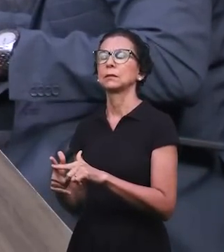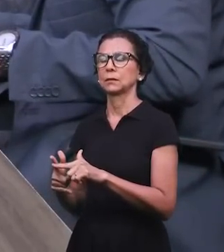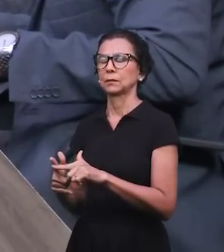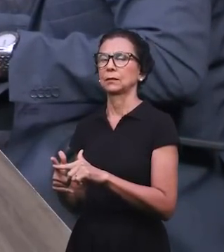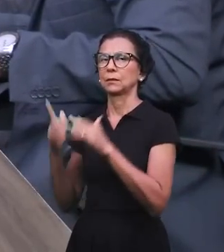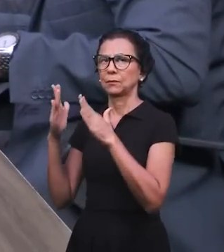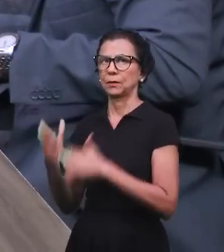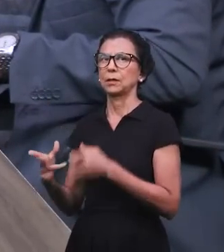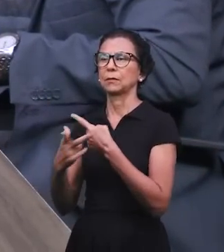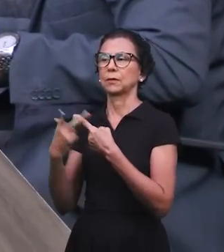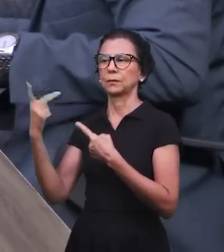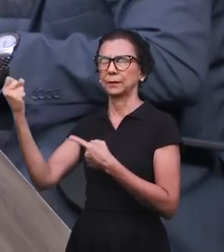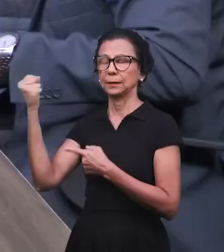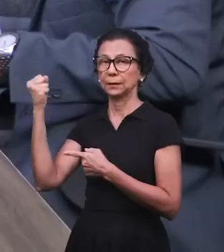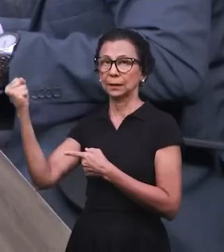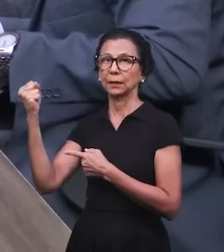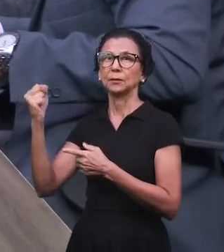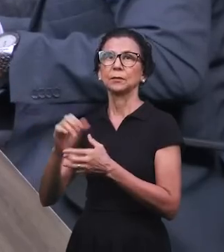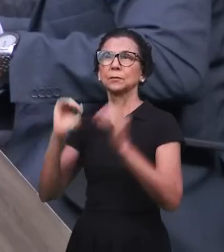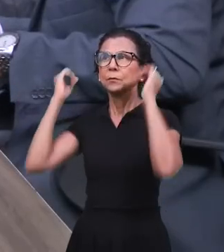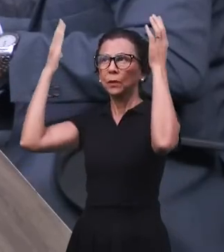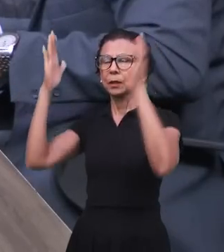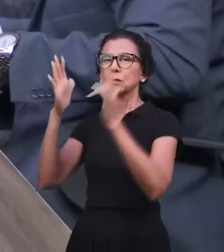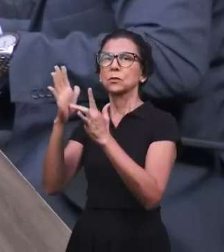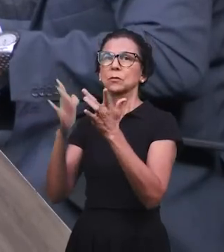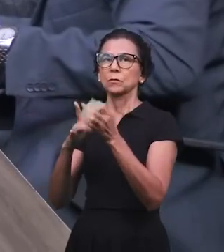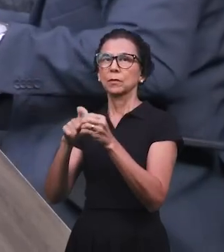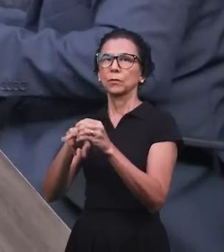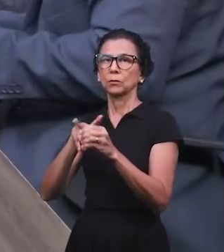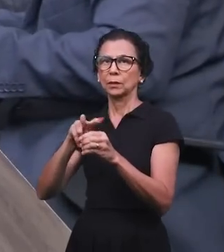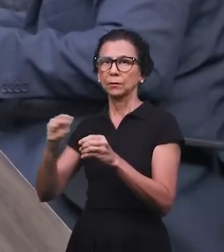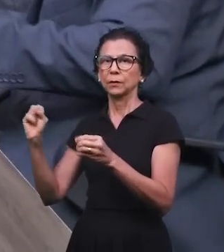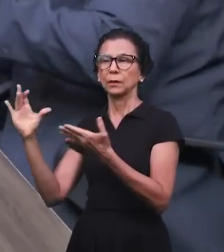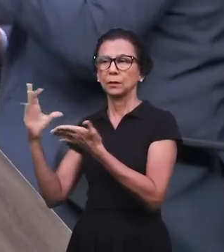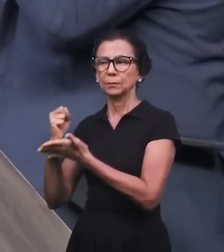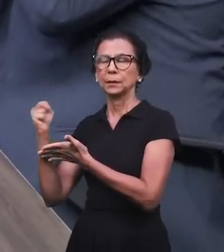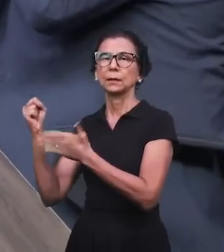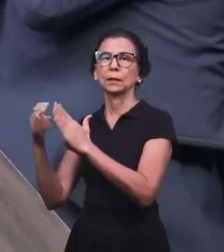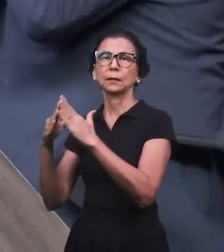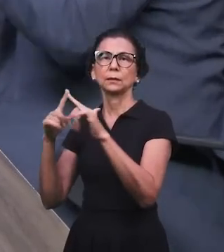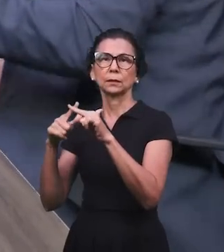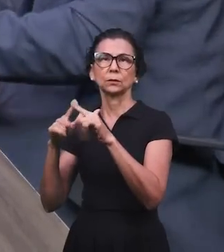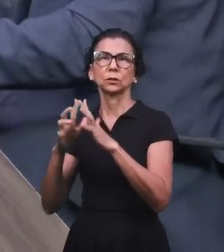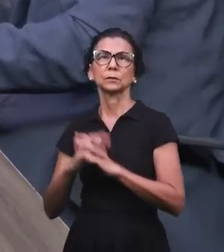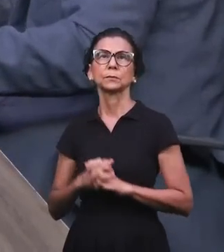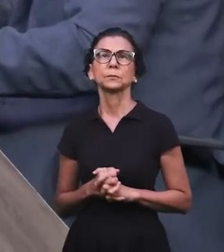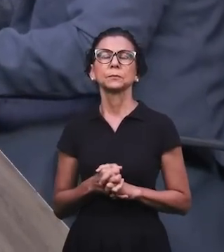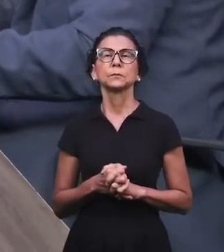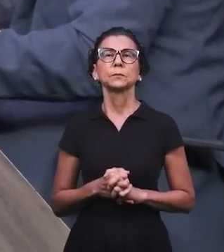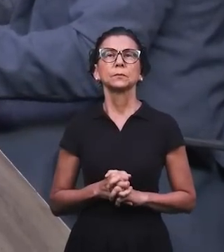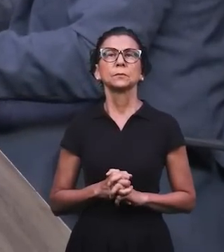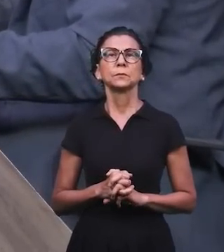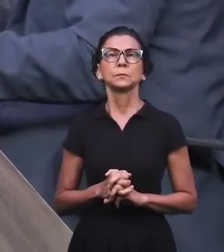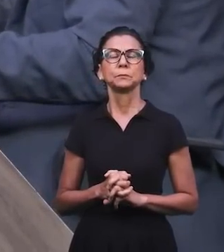lá na eternidade. Sim. É isso? E concluindo o próximo slide, aqui nós temos